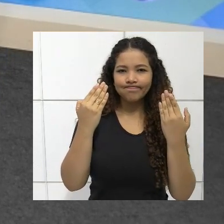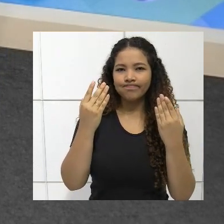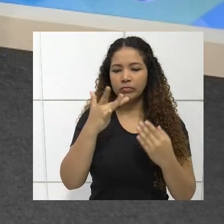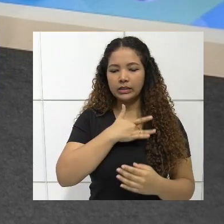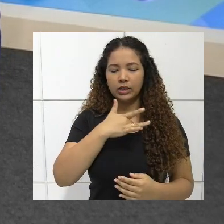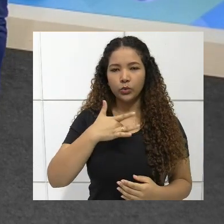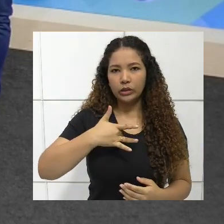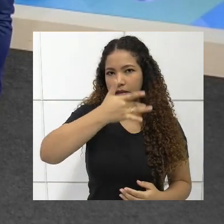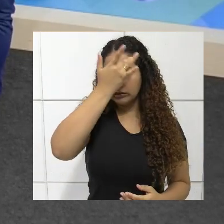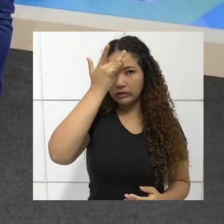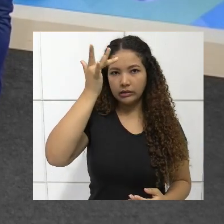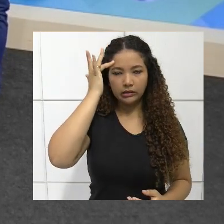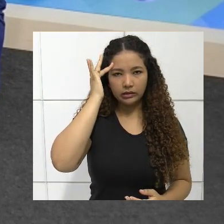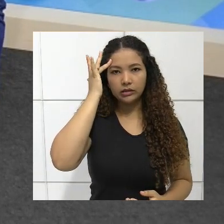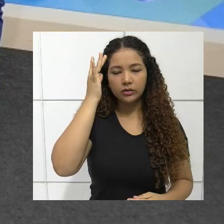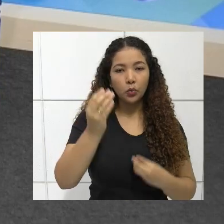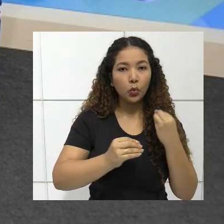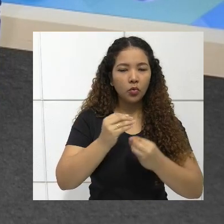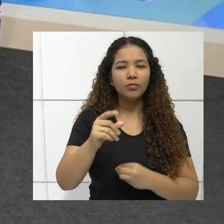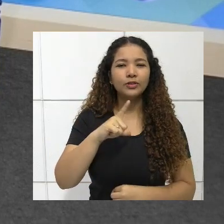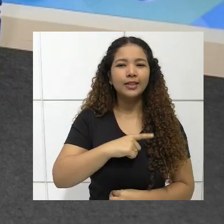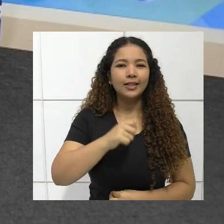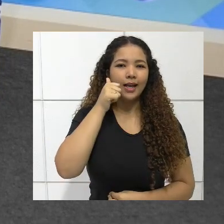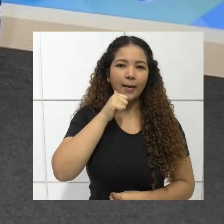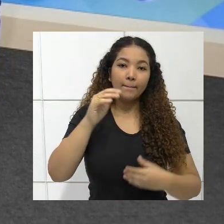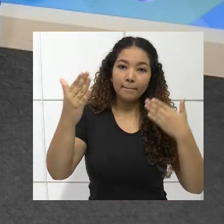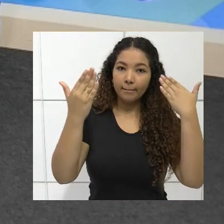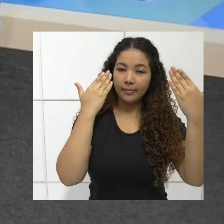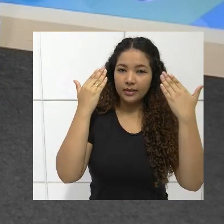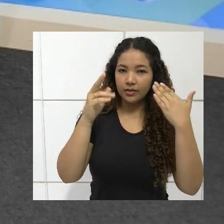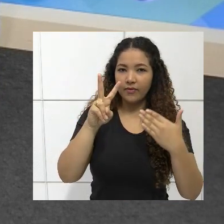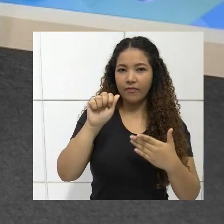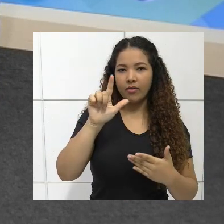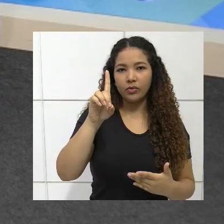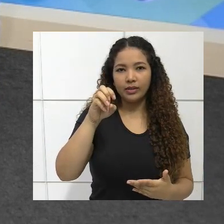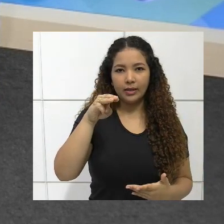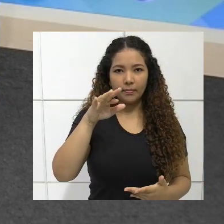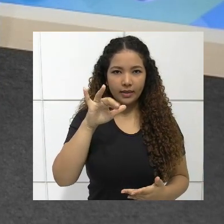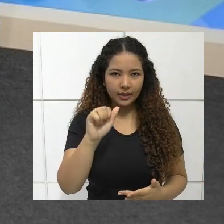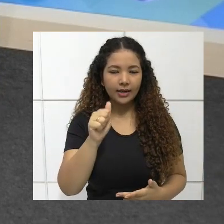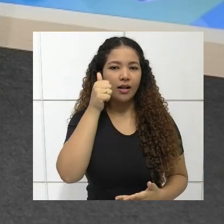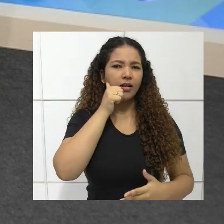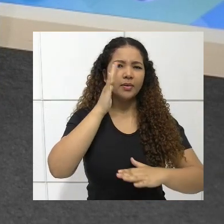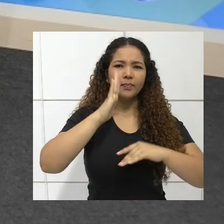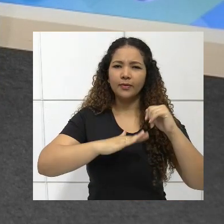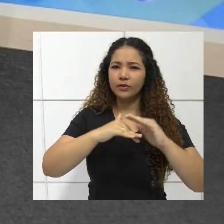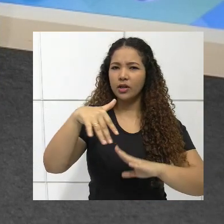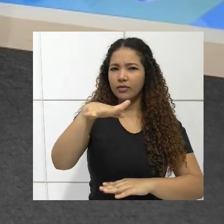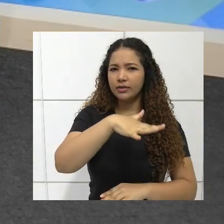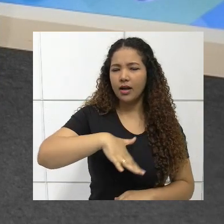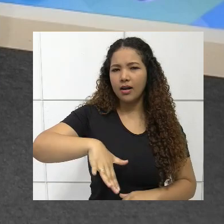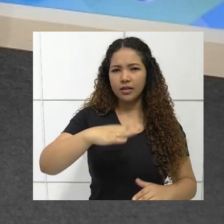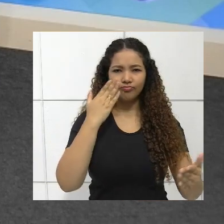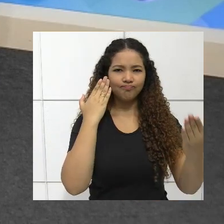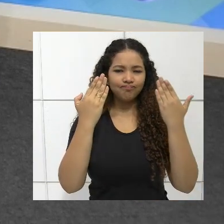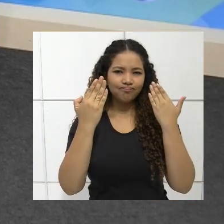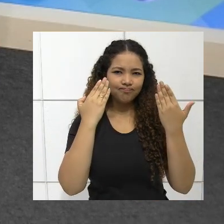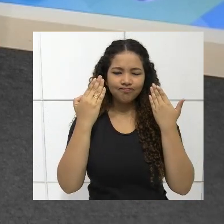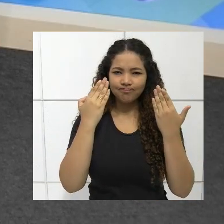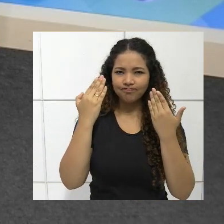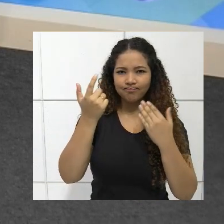psicóloga Valdemira Ferreira. Psicóloga Valdemira Ferreira, uma grande profissional da área da psicologia, dessa área